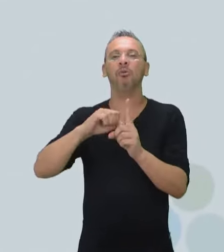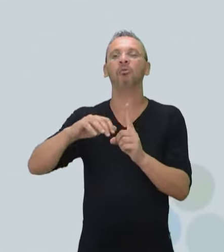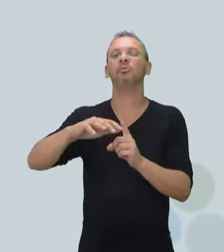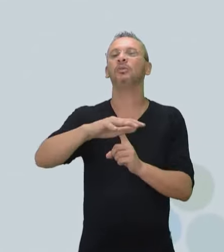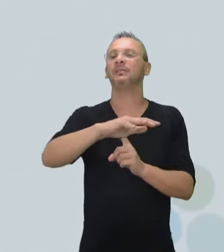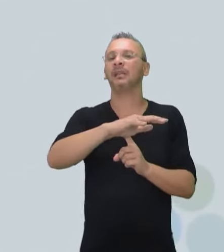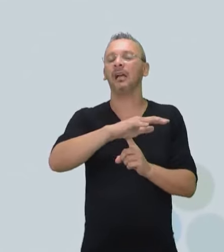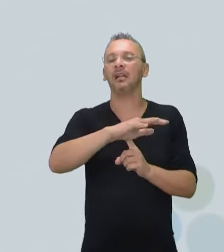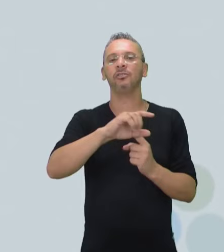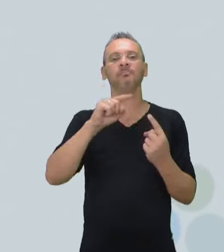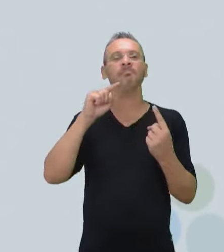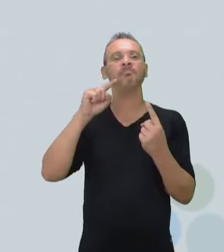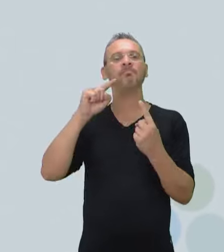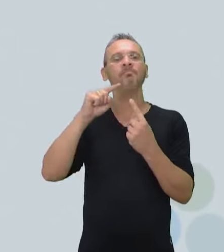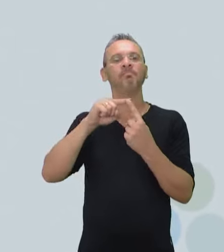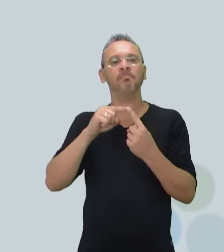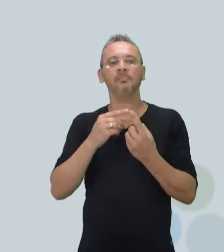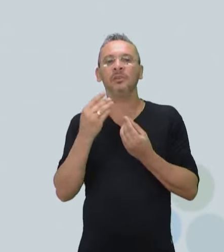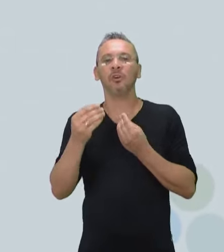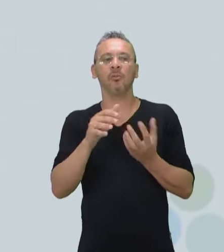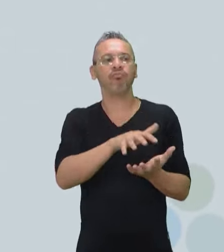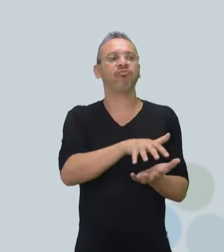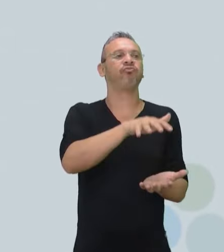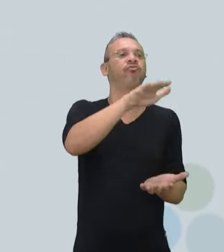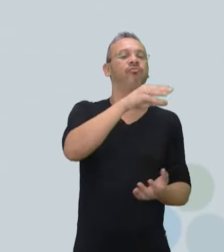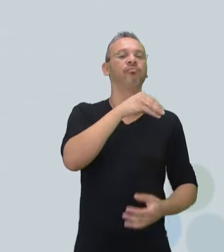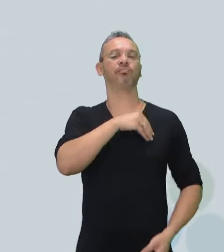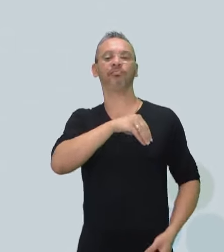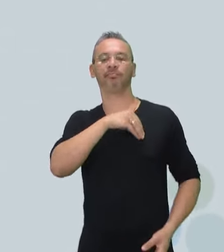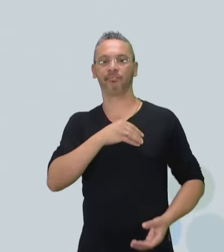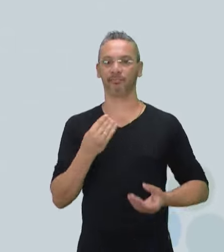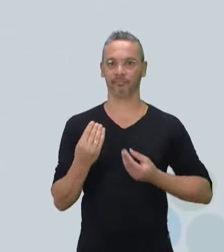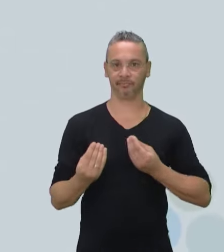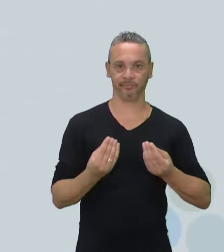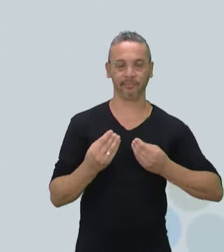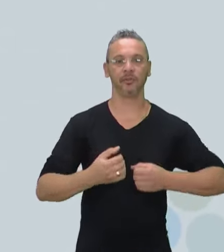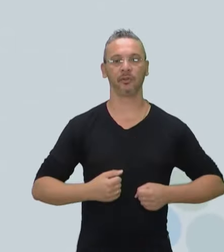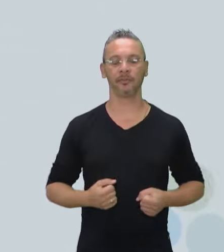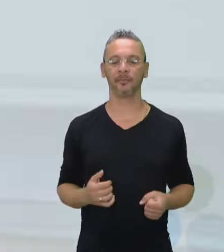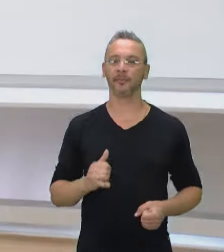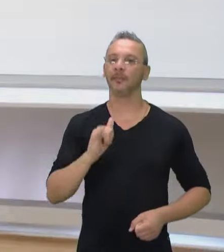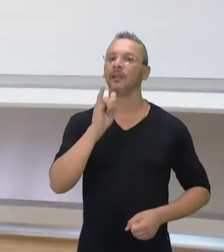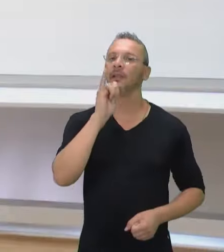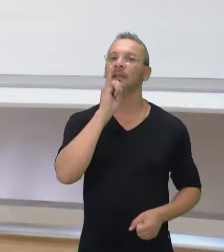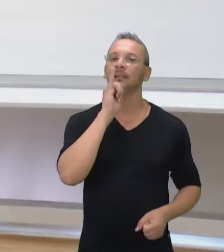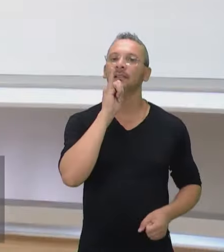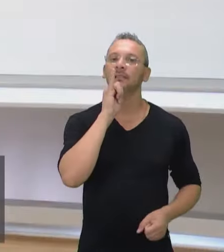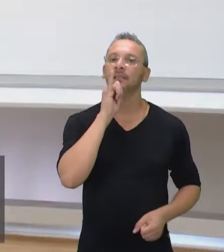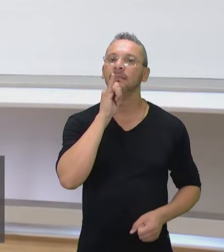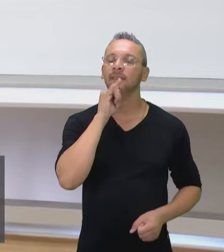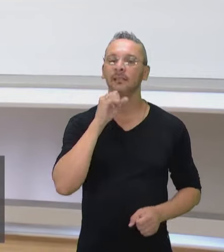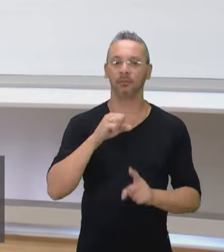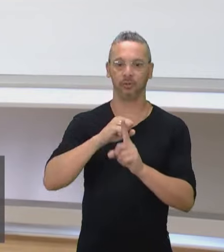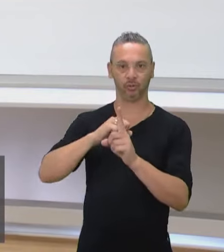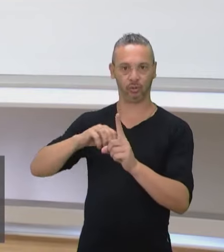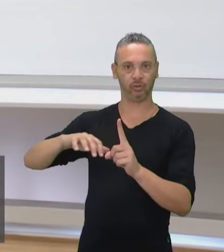sociedade a proporção de acumulação da renda, né? Então vamos supor que essa sociedade ela tenha